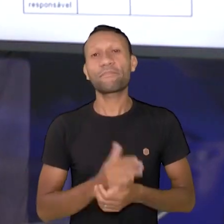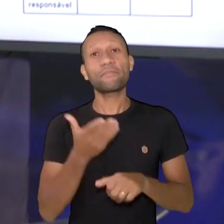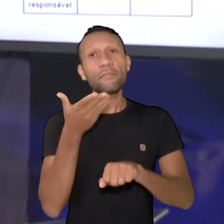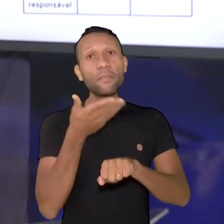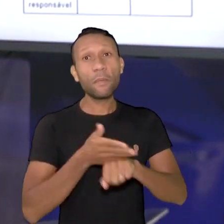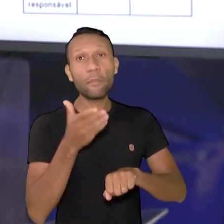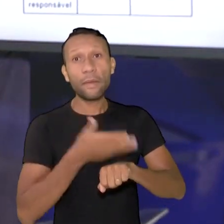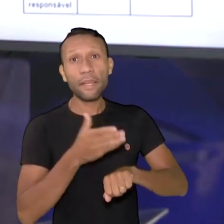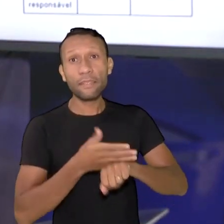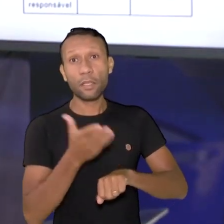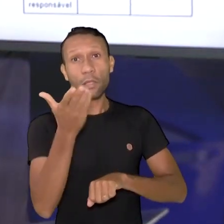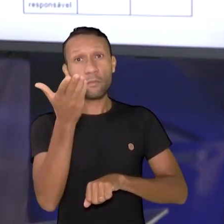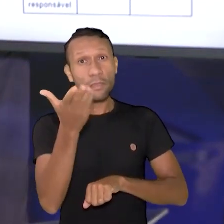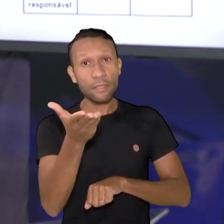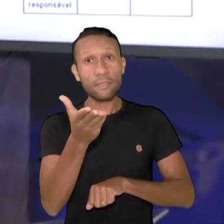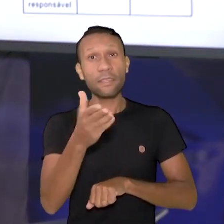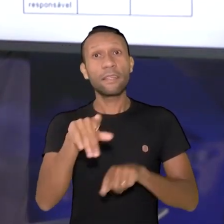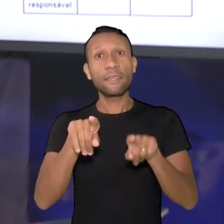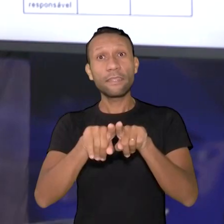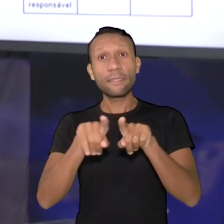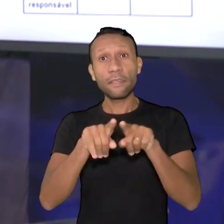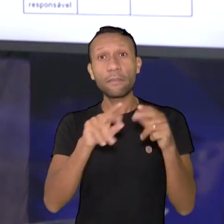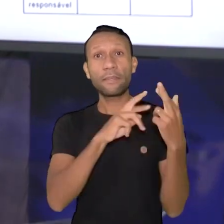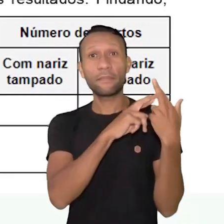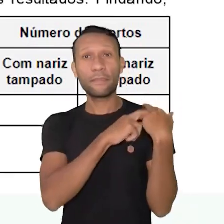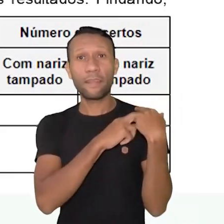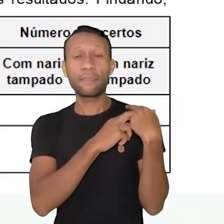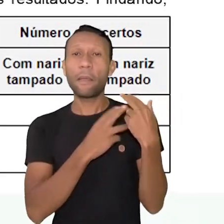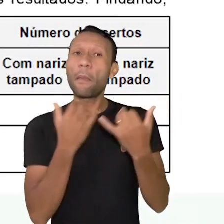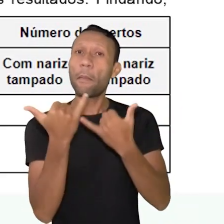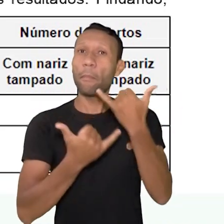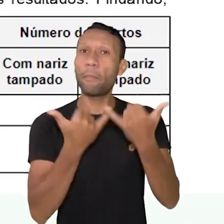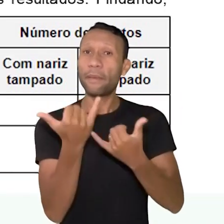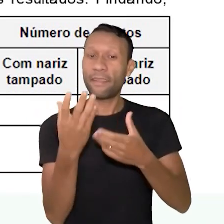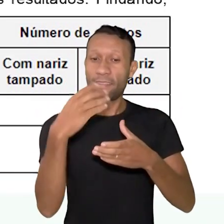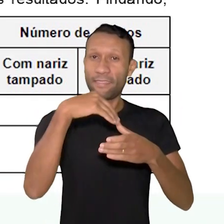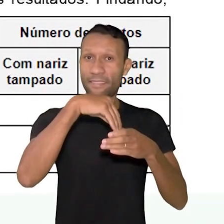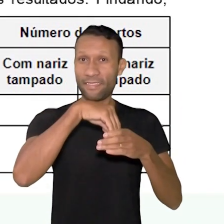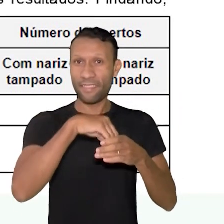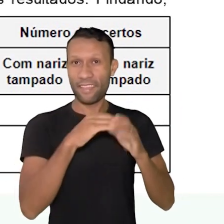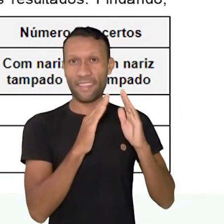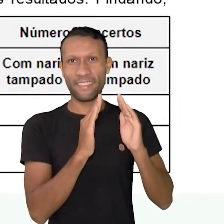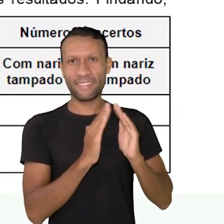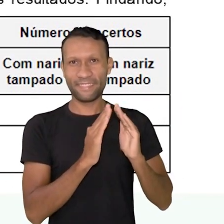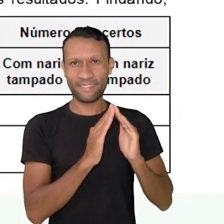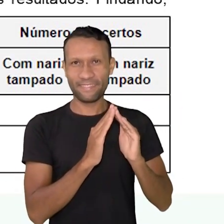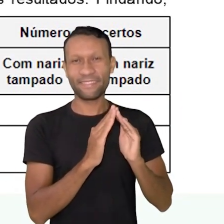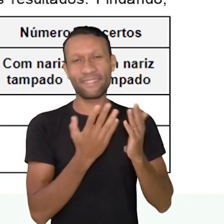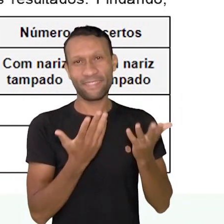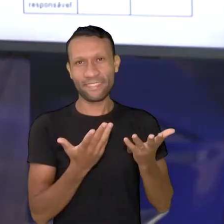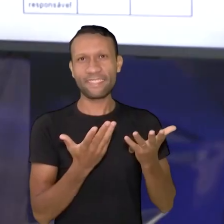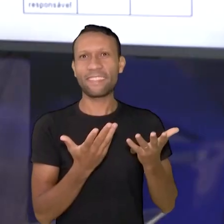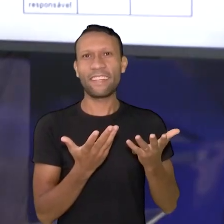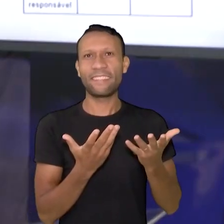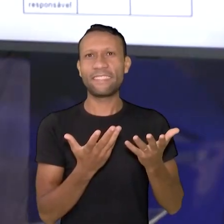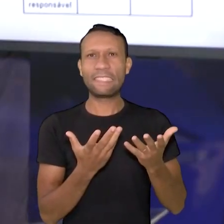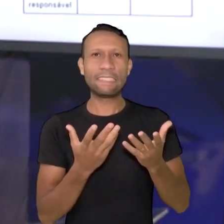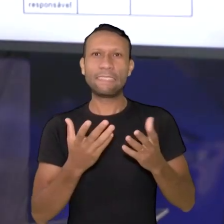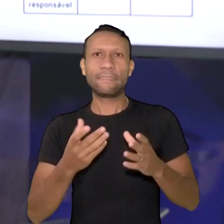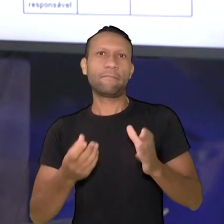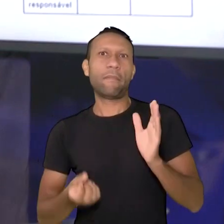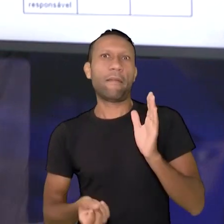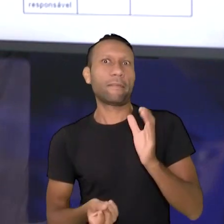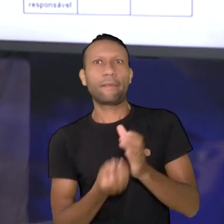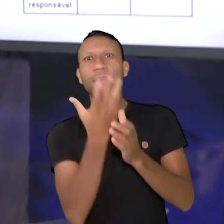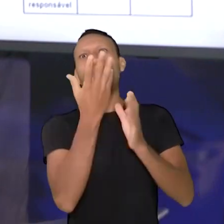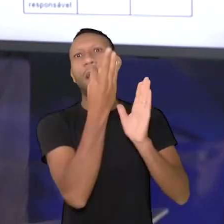ele pede para você e o seu responsável ficarem brincando dentro de casa. Não é nada para vocês conseguirem assim criar um texto gigantesco.